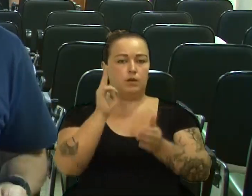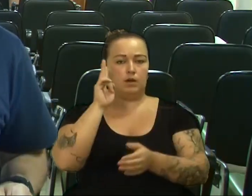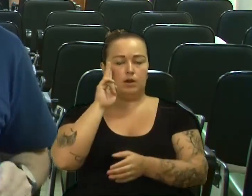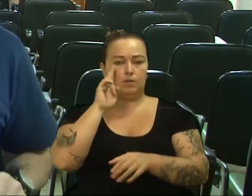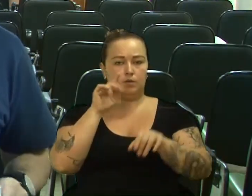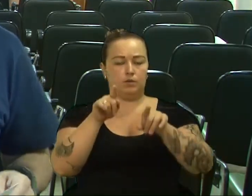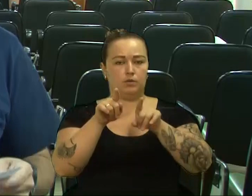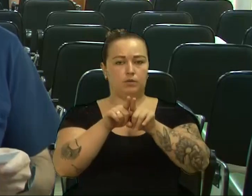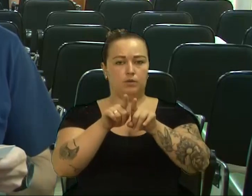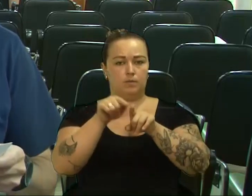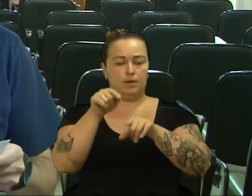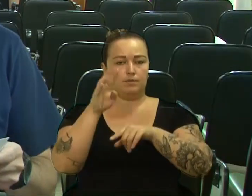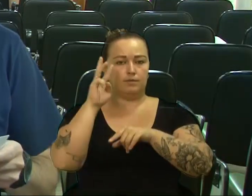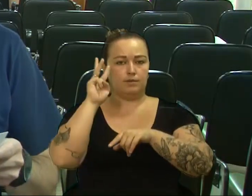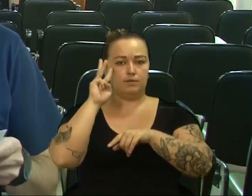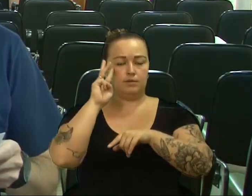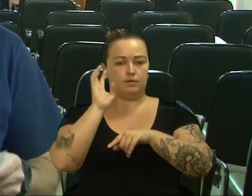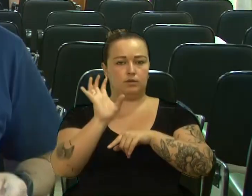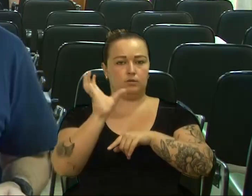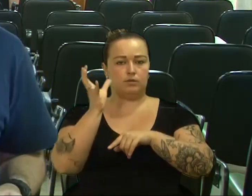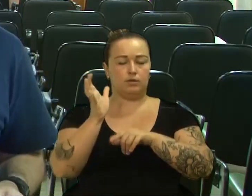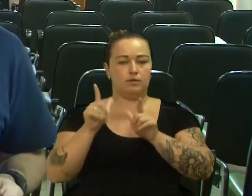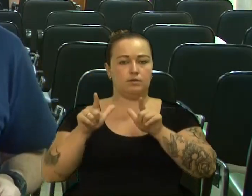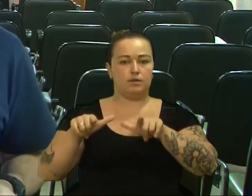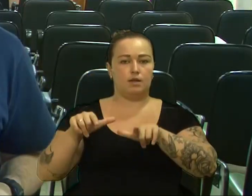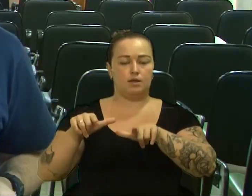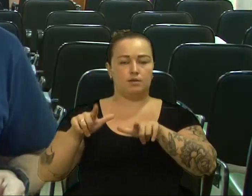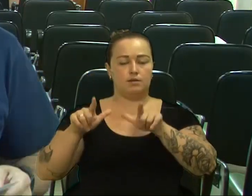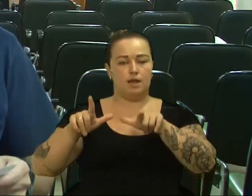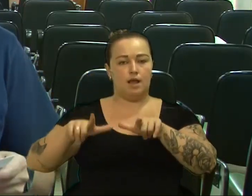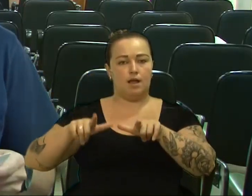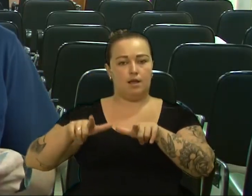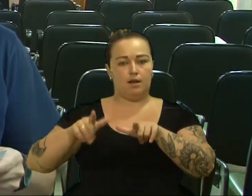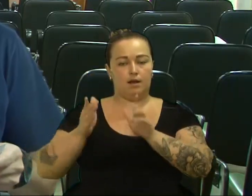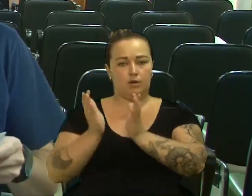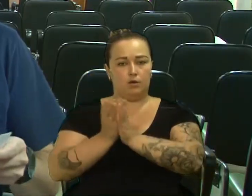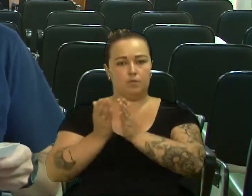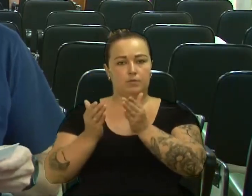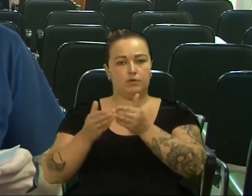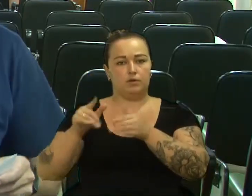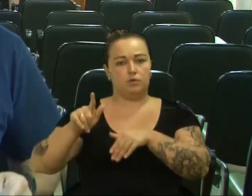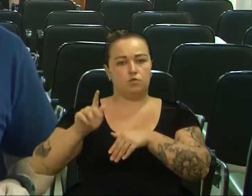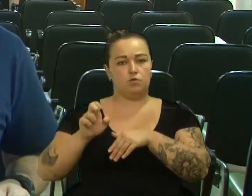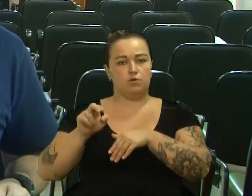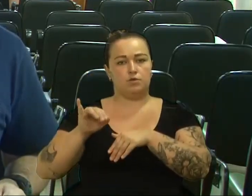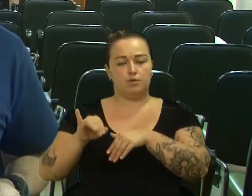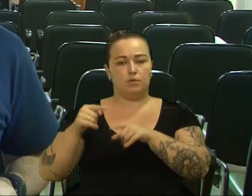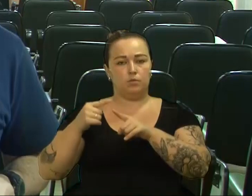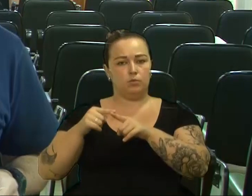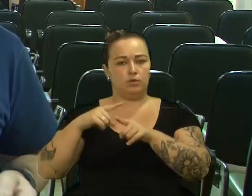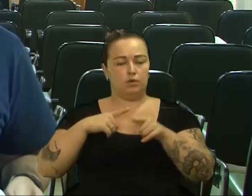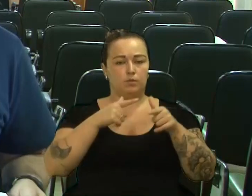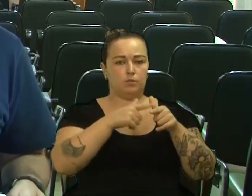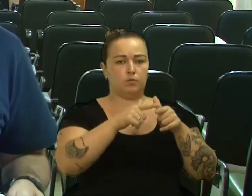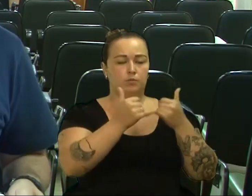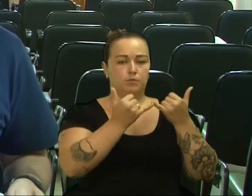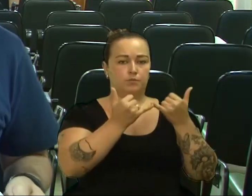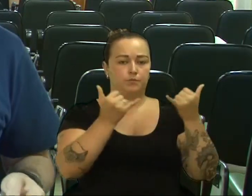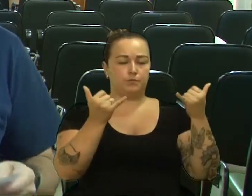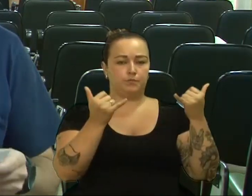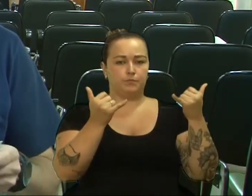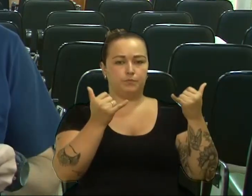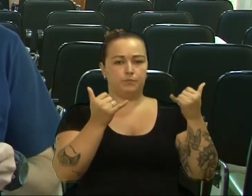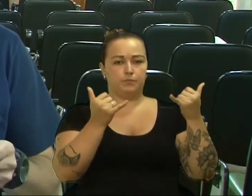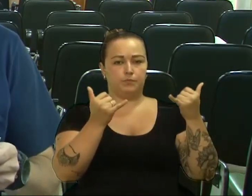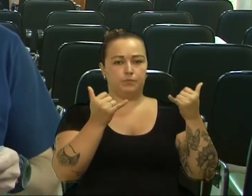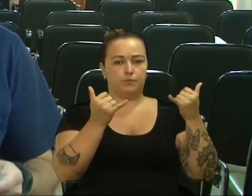que a sessão desta terça-feira aconteceu na Sala das Comissões Vereadora GNPTF Isso se deve a um problema na energia elétrica